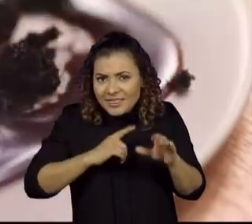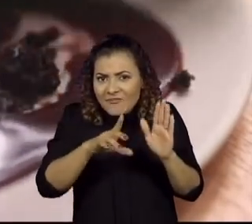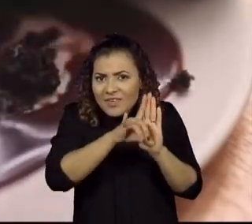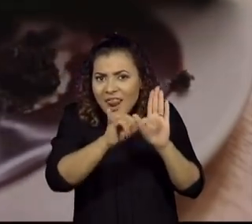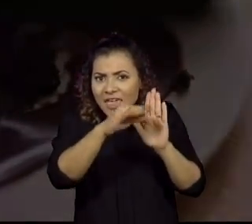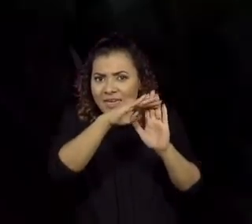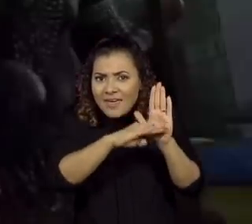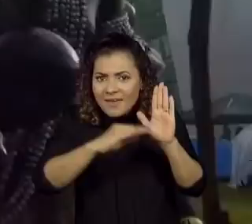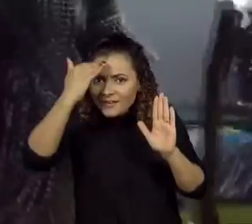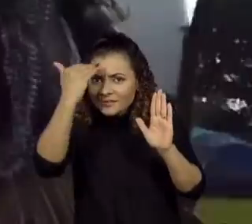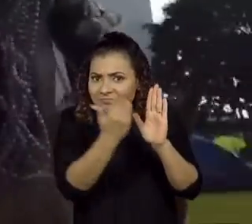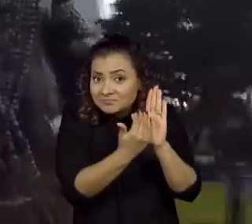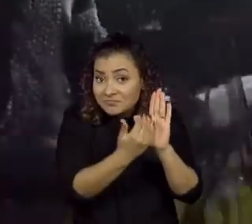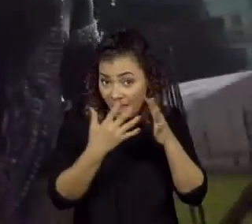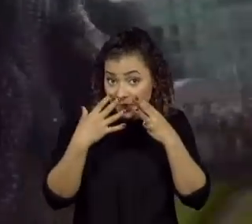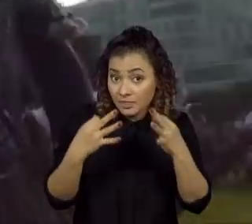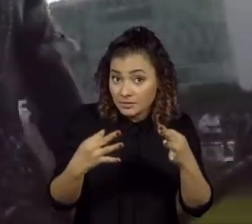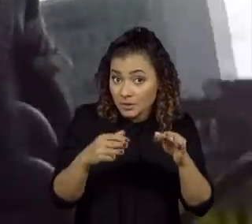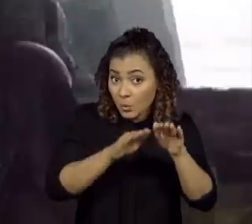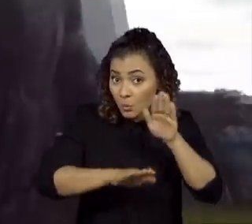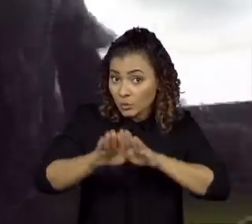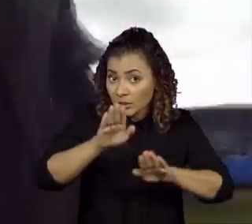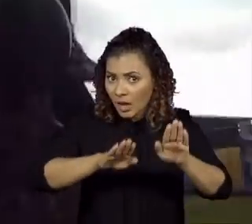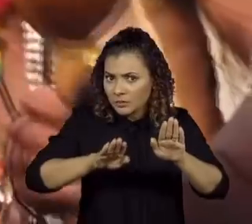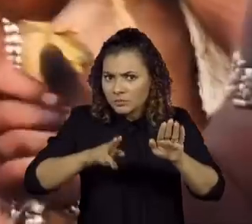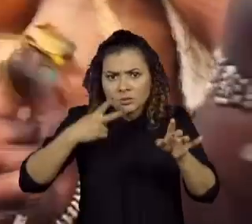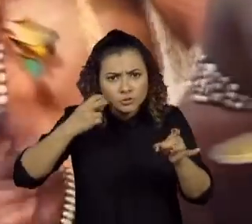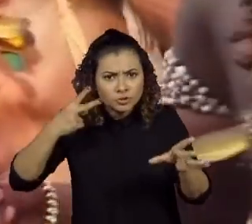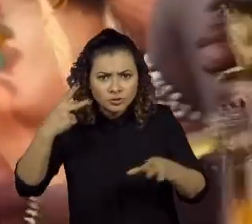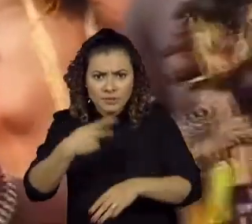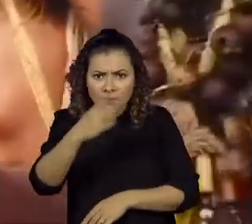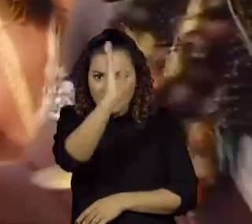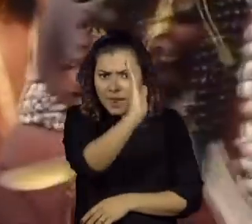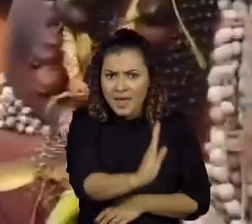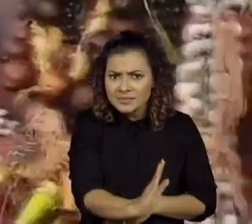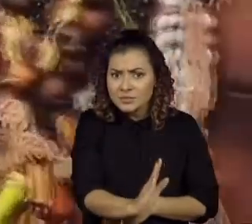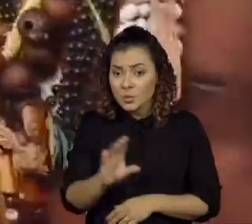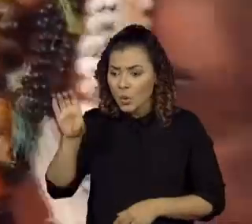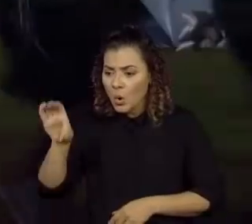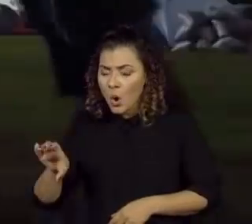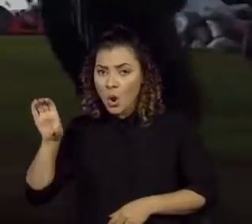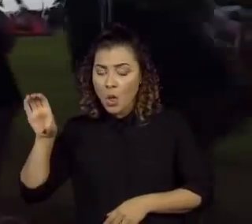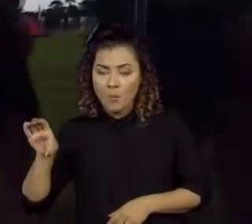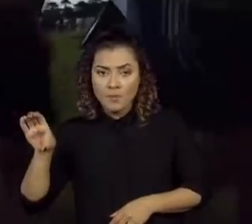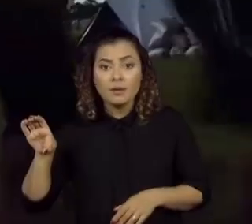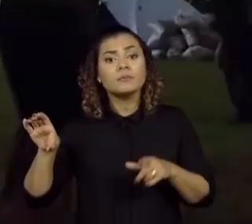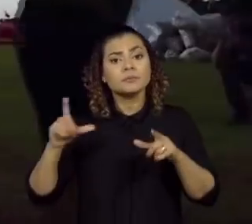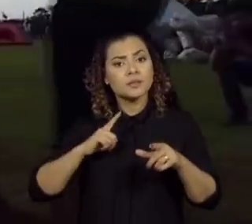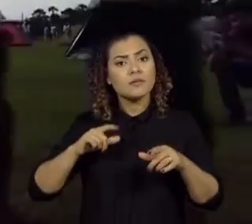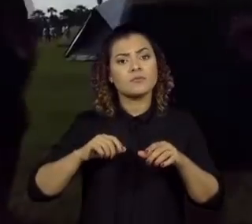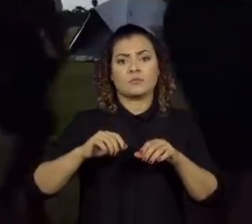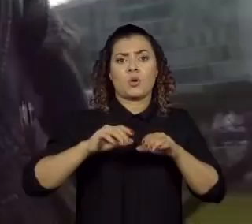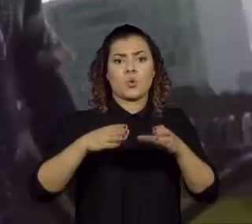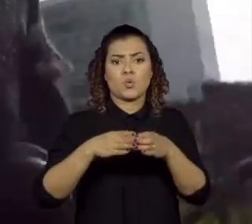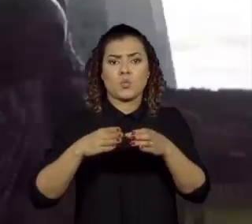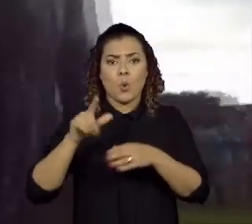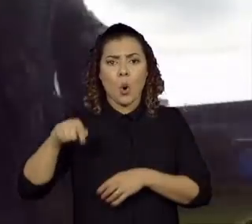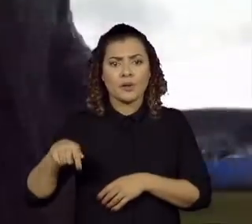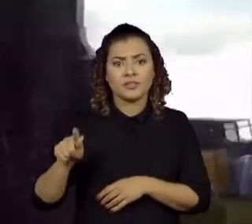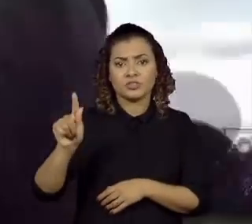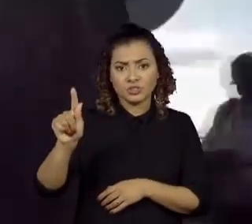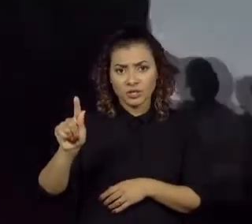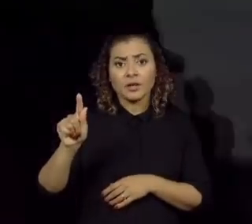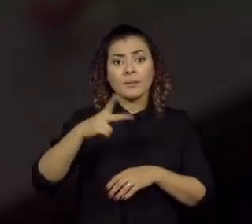socioambientais? É bom ficar atento. Indígenas do Brasil e Colômbia, apoiados por organizações não